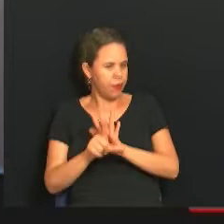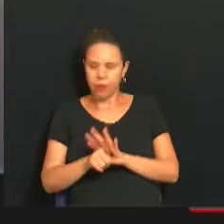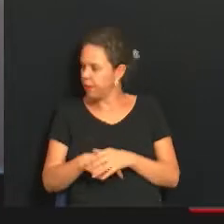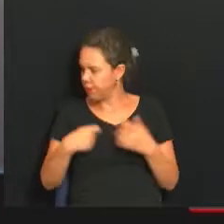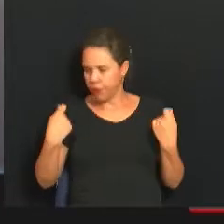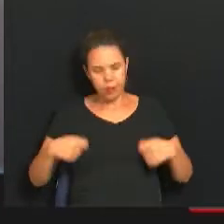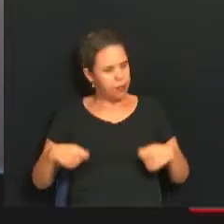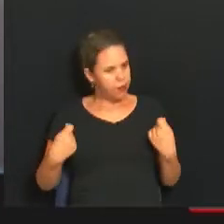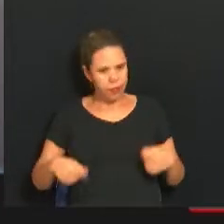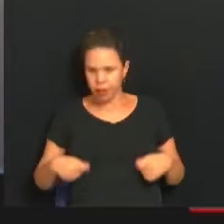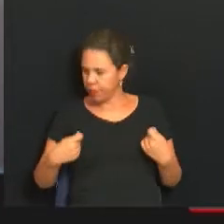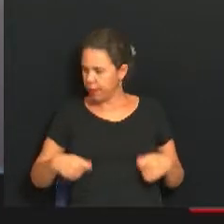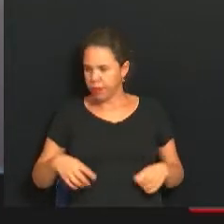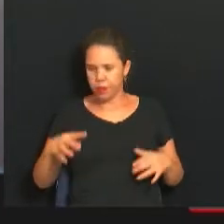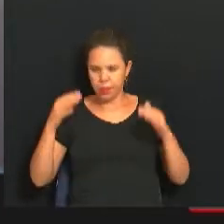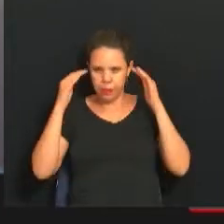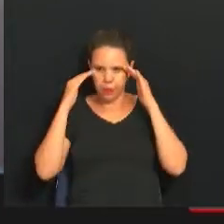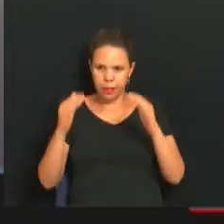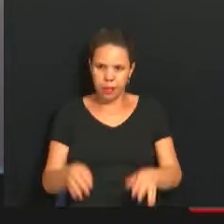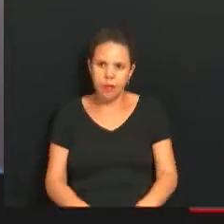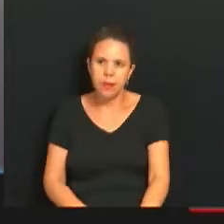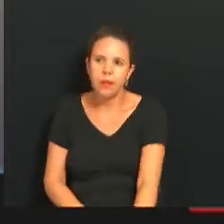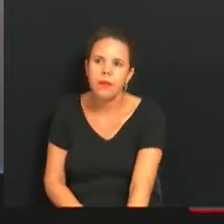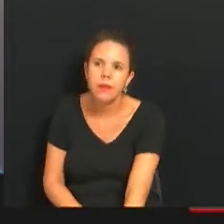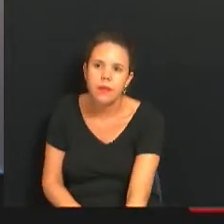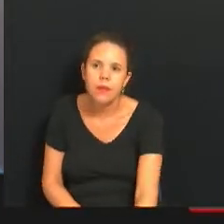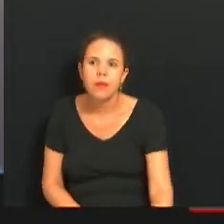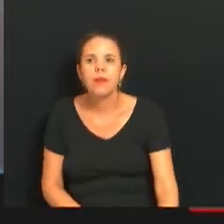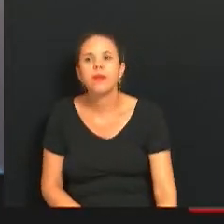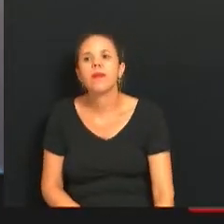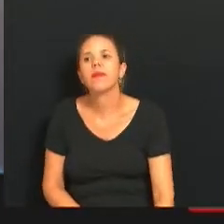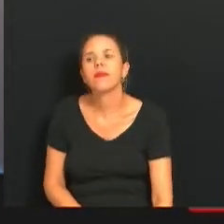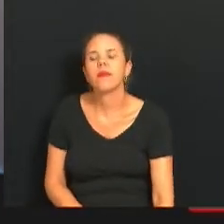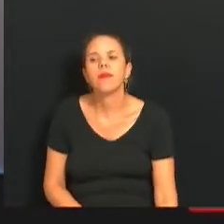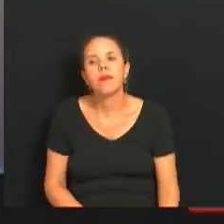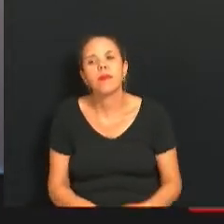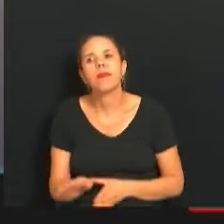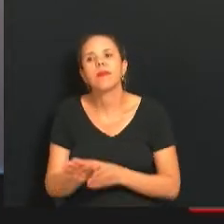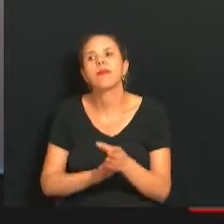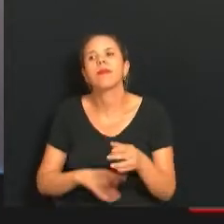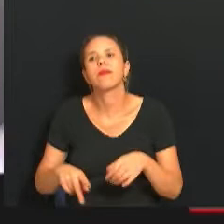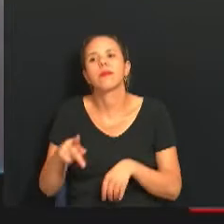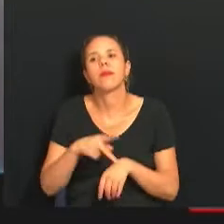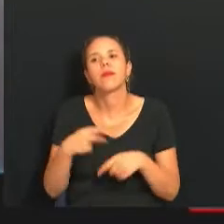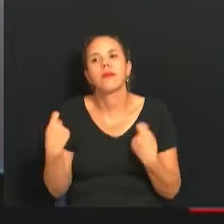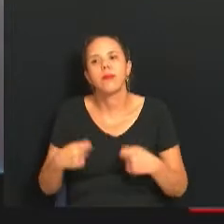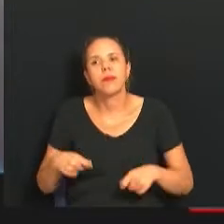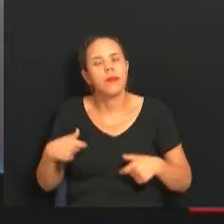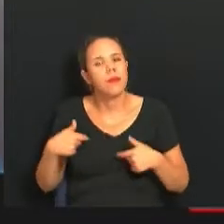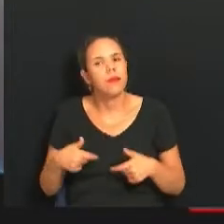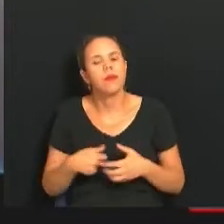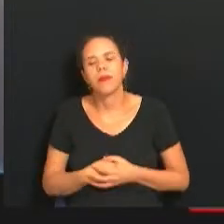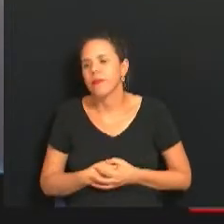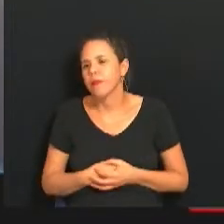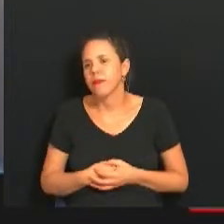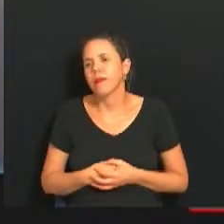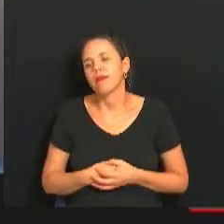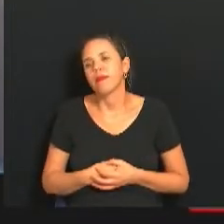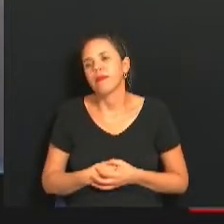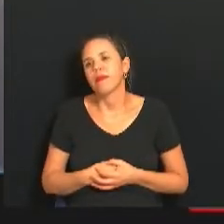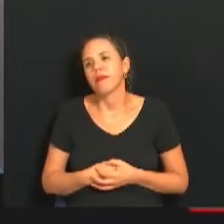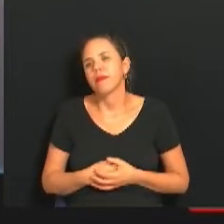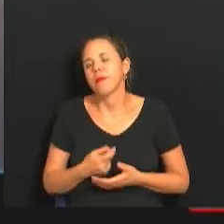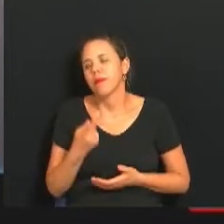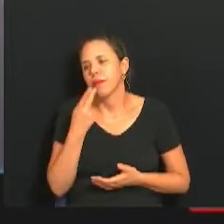ser cumpridas, elas são recomendações de como os países deveriam atuar. Então, a gente fala que é